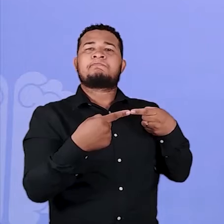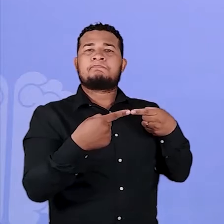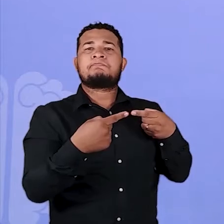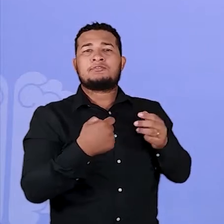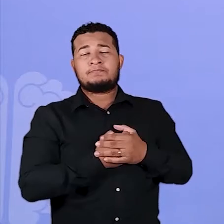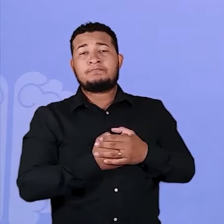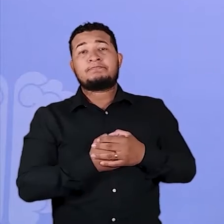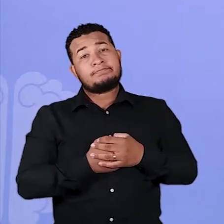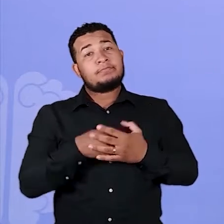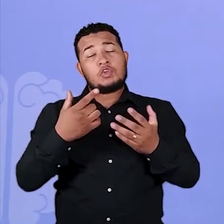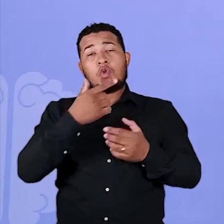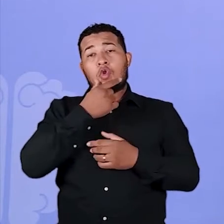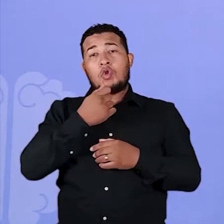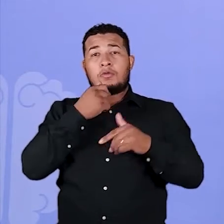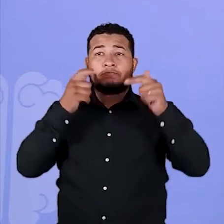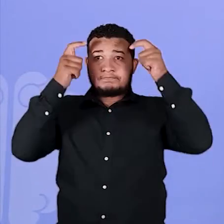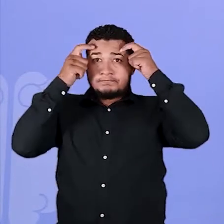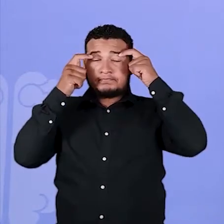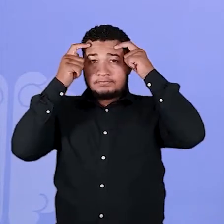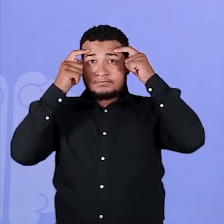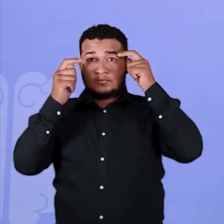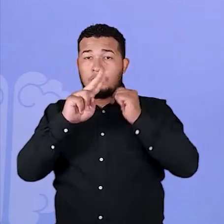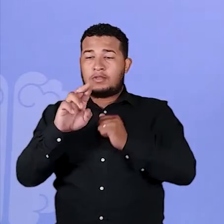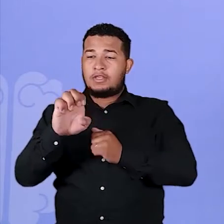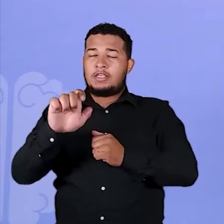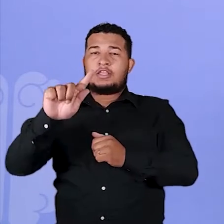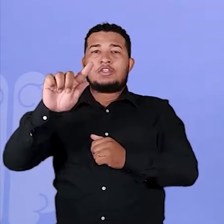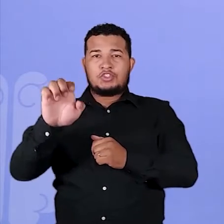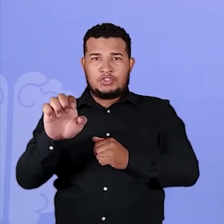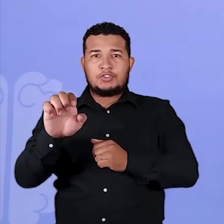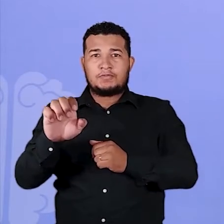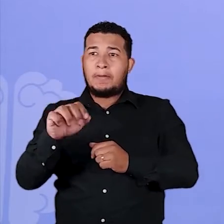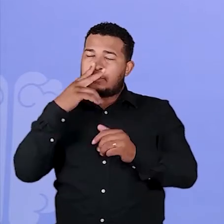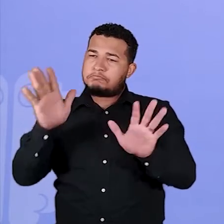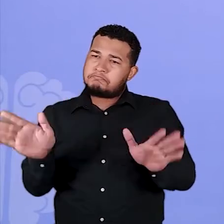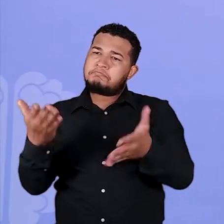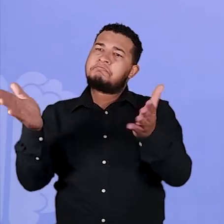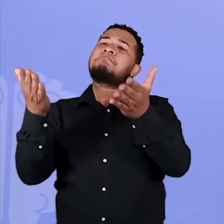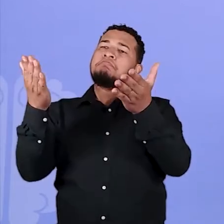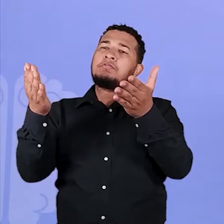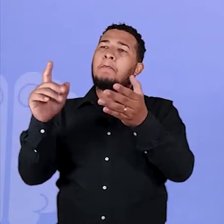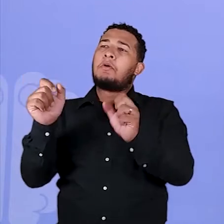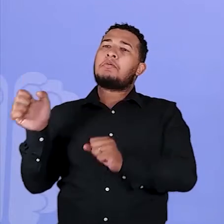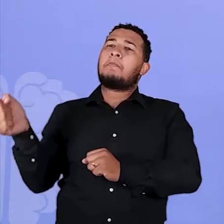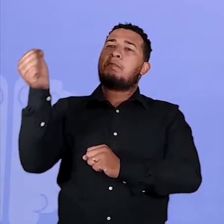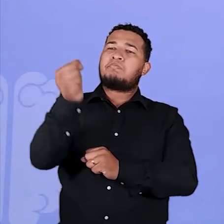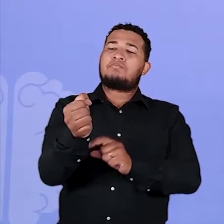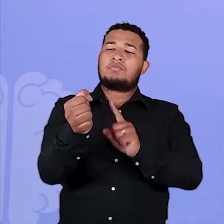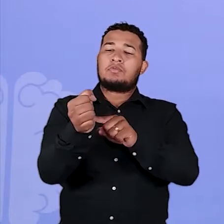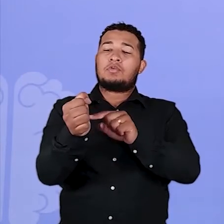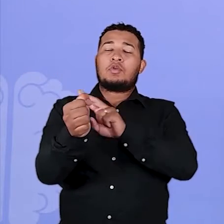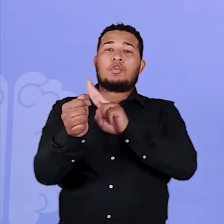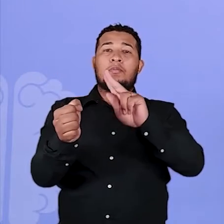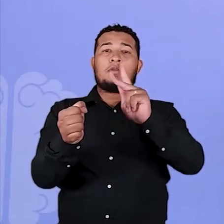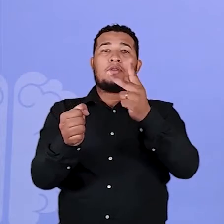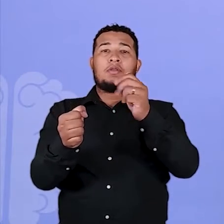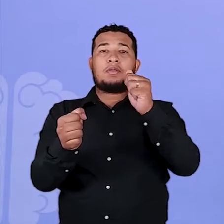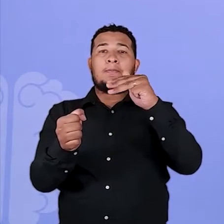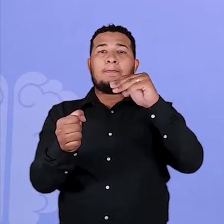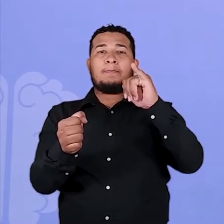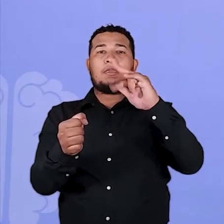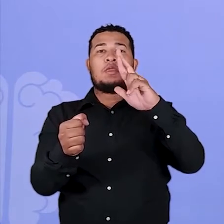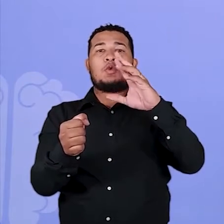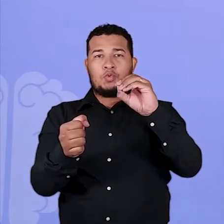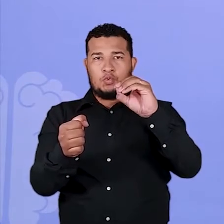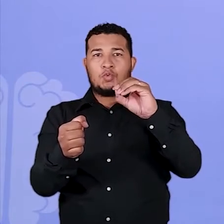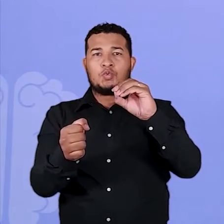contra ele. O príncipe, então, elege uma pessoa, segundo Maquiavel, o nome dela é Ramiro